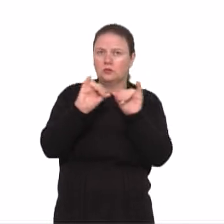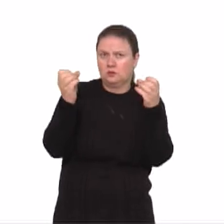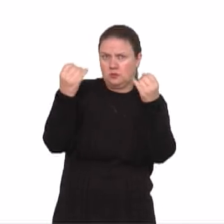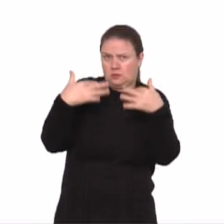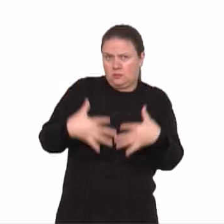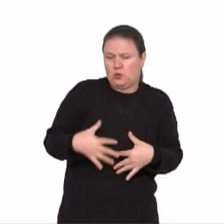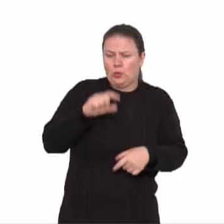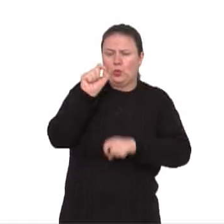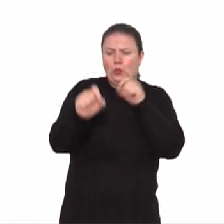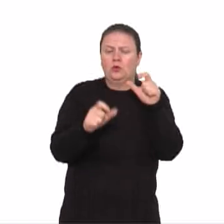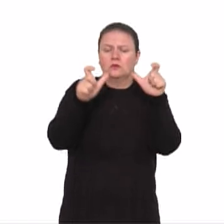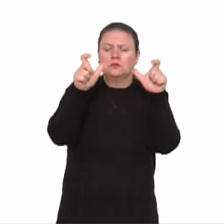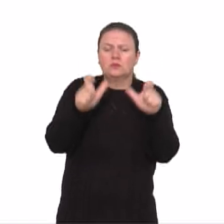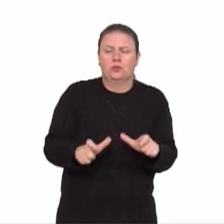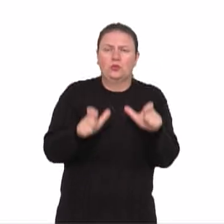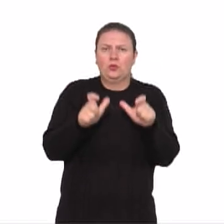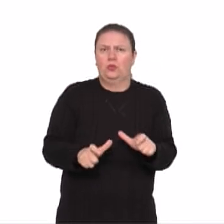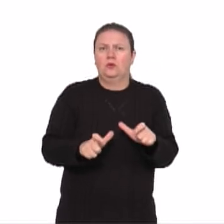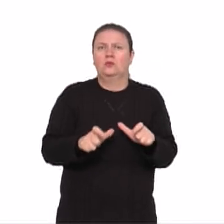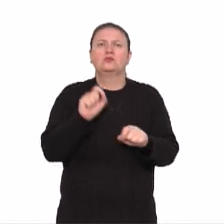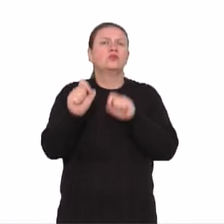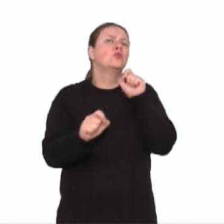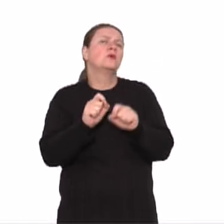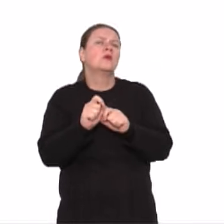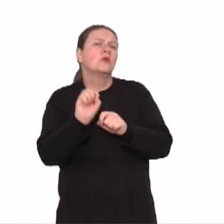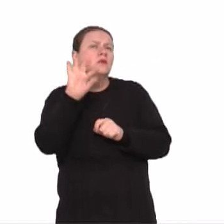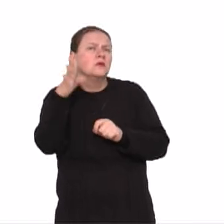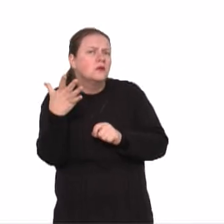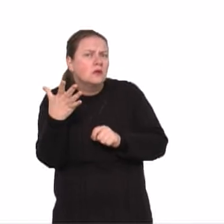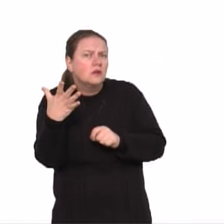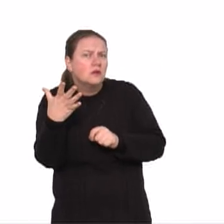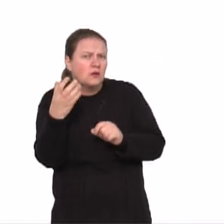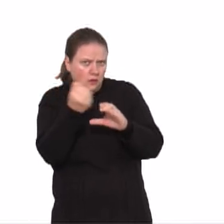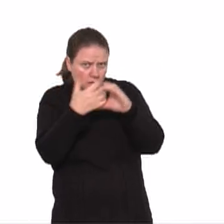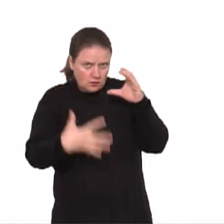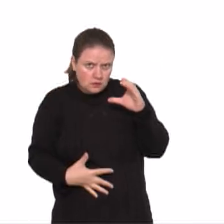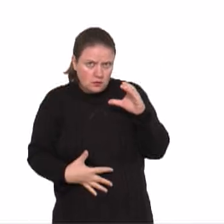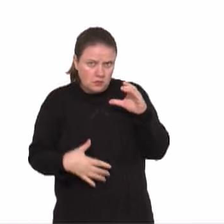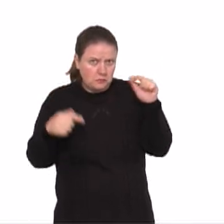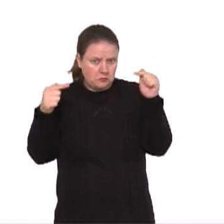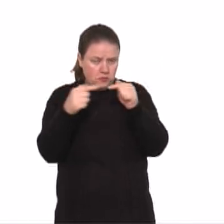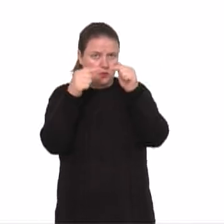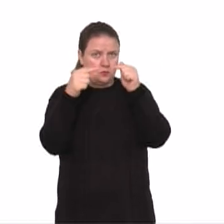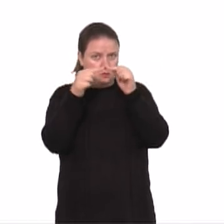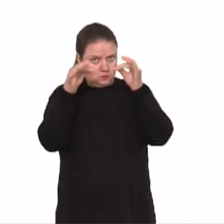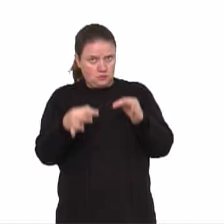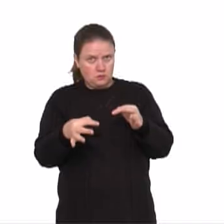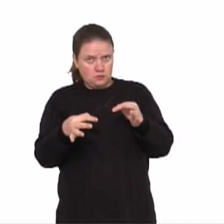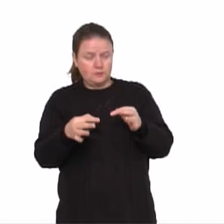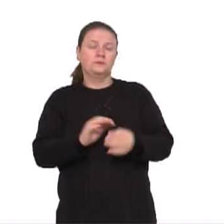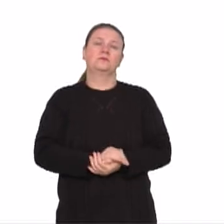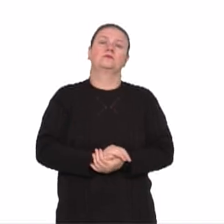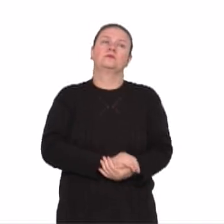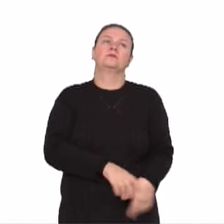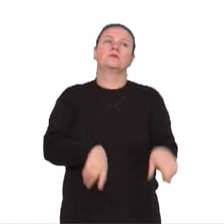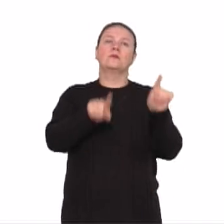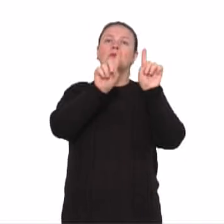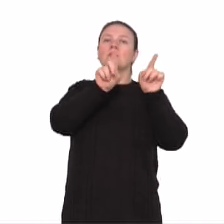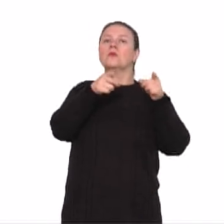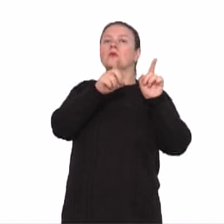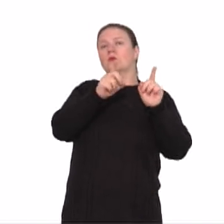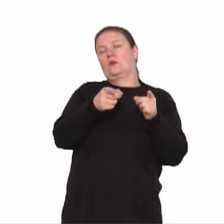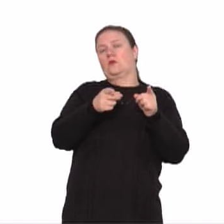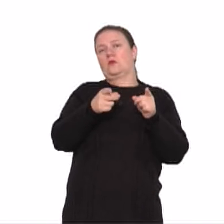onde, quem, o que e quando aconteceu. Será que isso é característica de charge, pessoal? Segunda proposta.